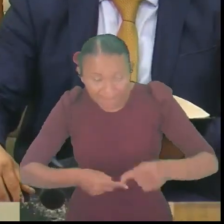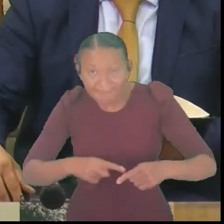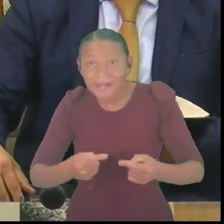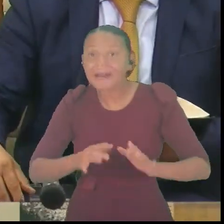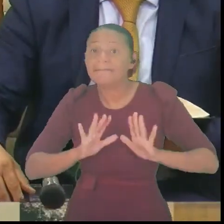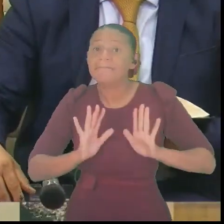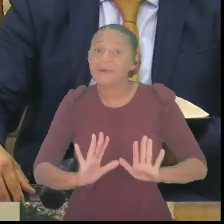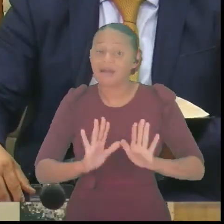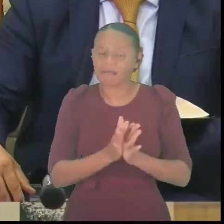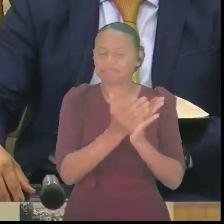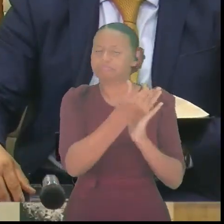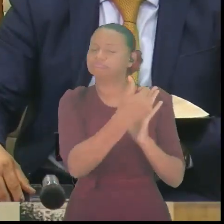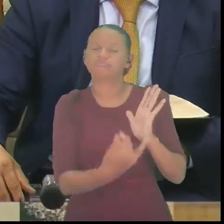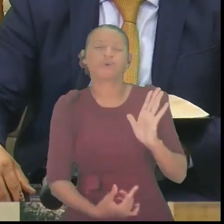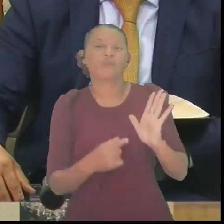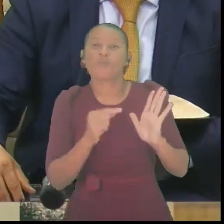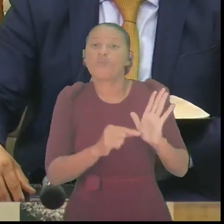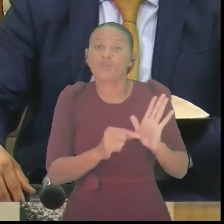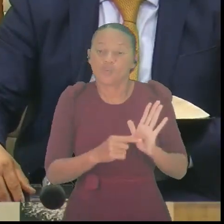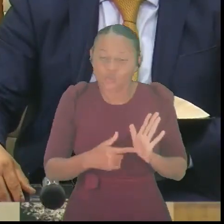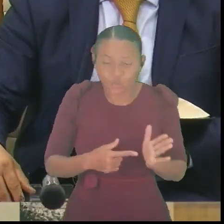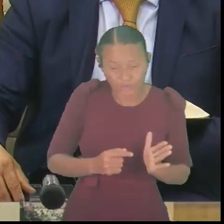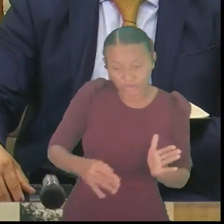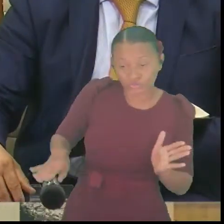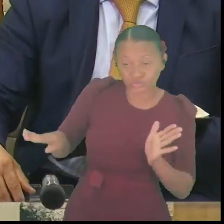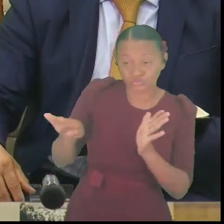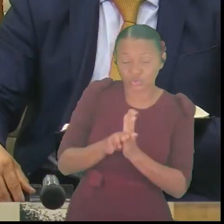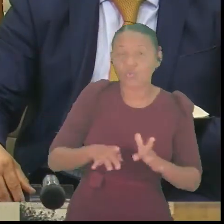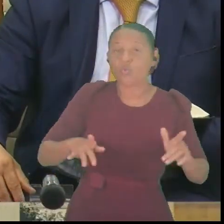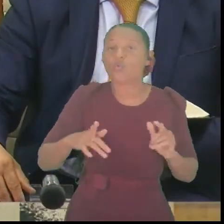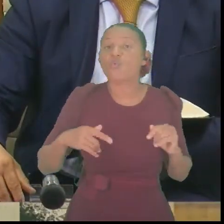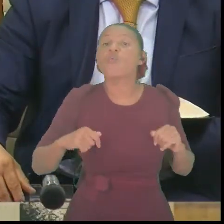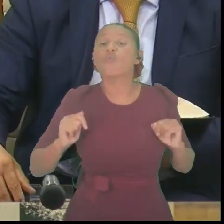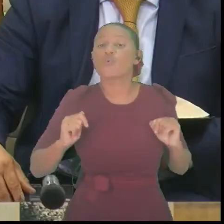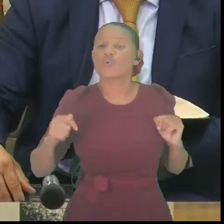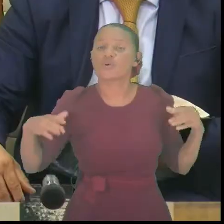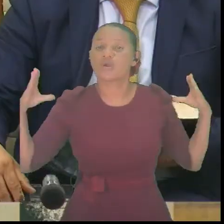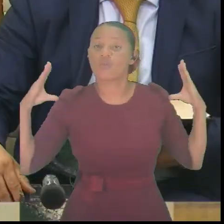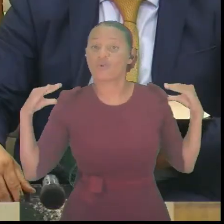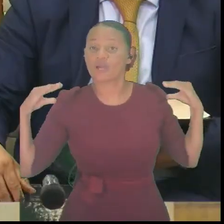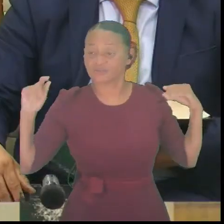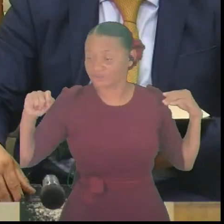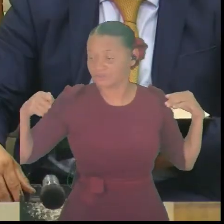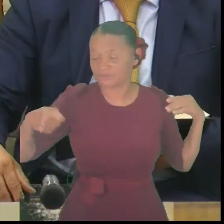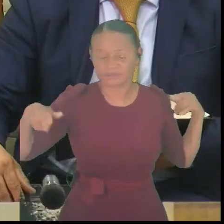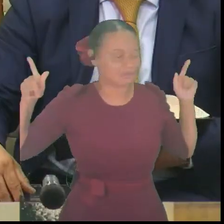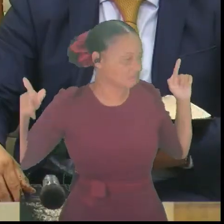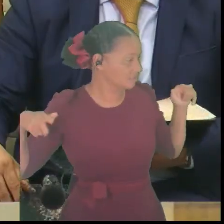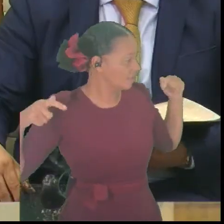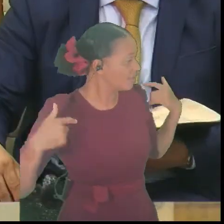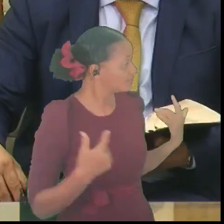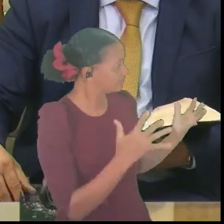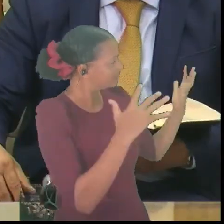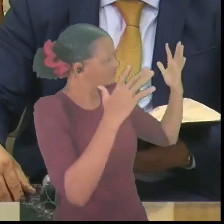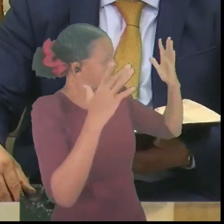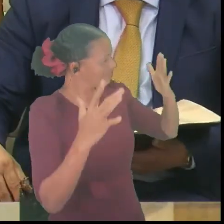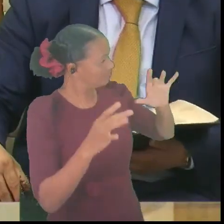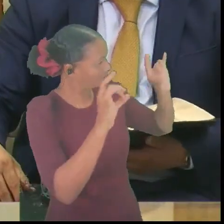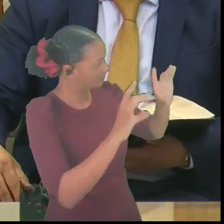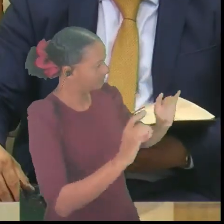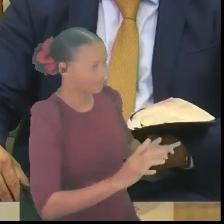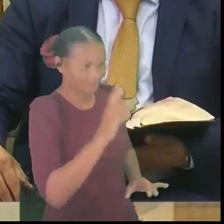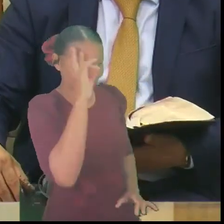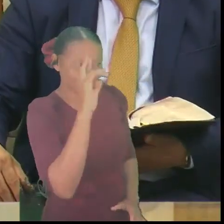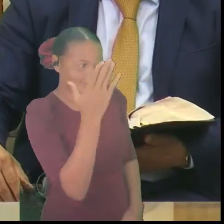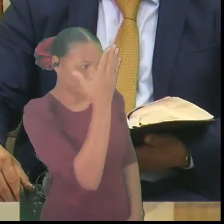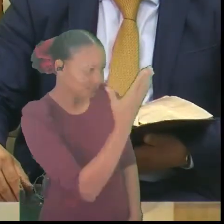a Bíblia diz que quando chegou o anjo Gabriel para falar com Maria e disse: salve agraciada, o Senhor é